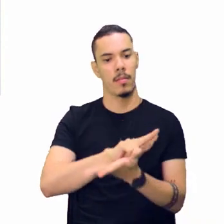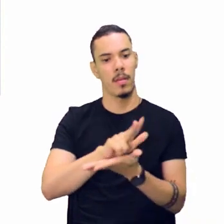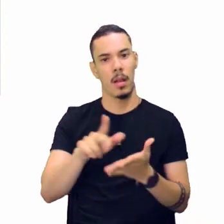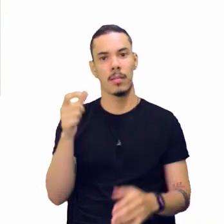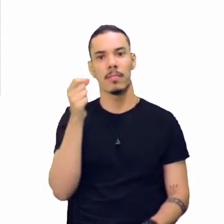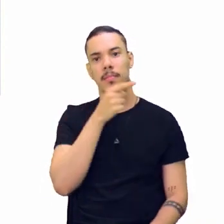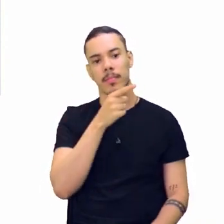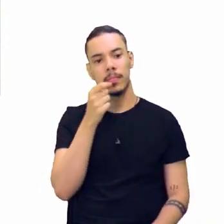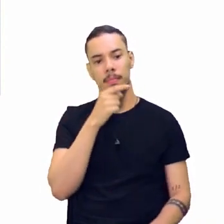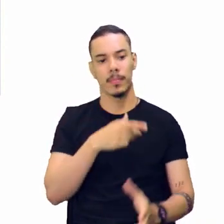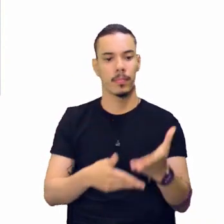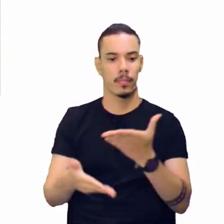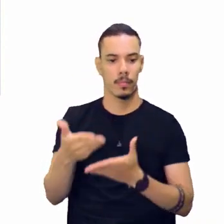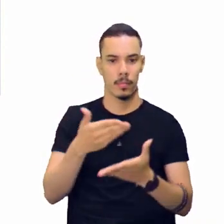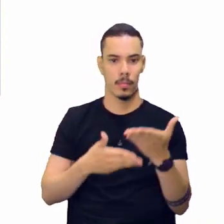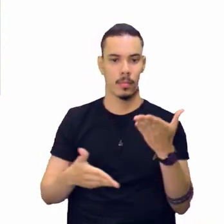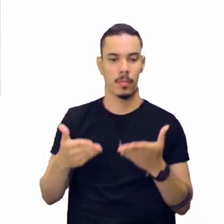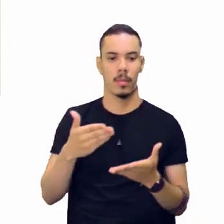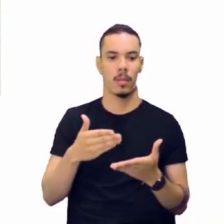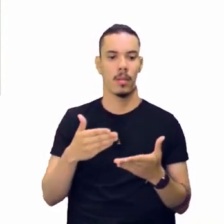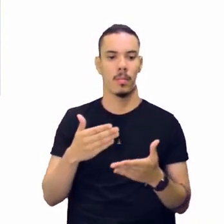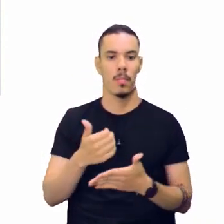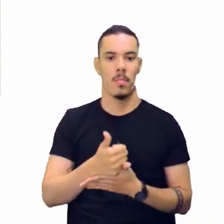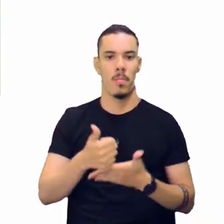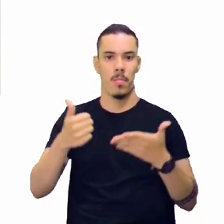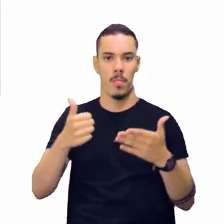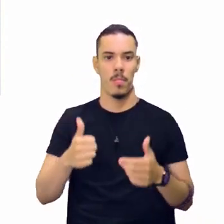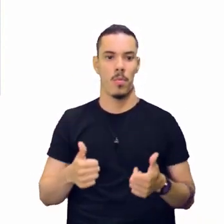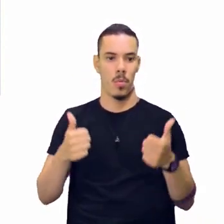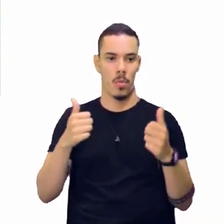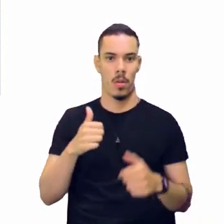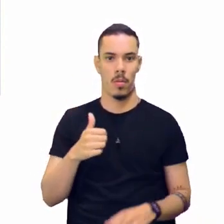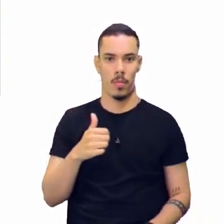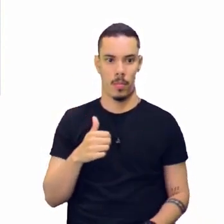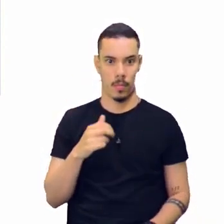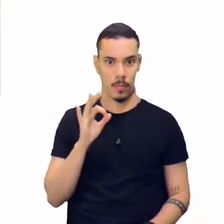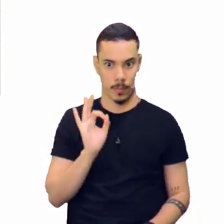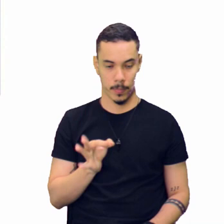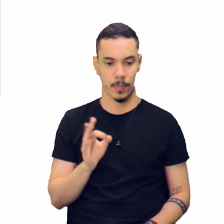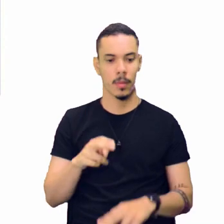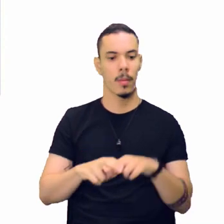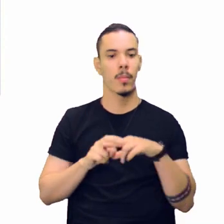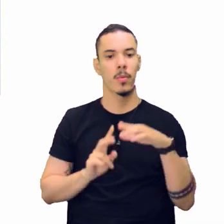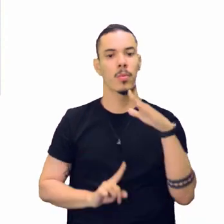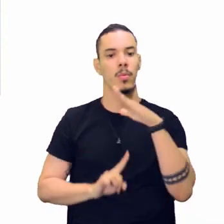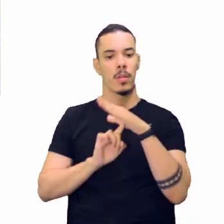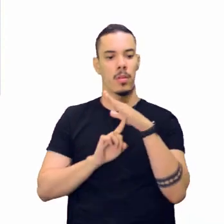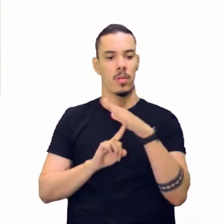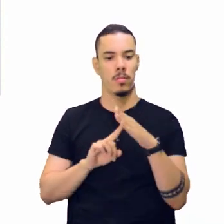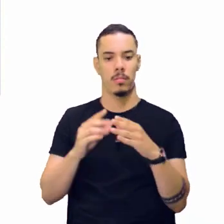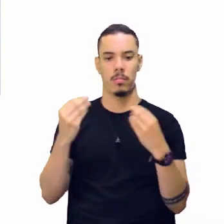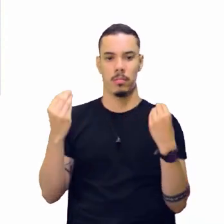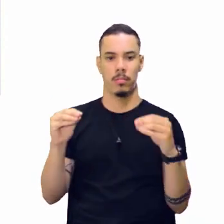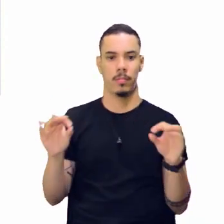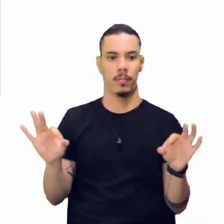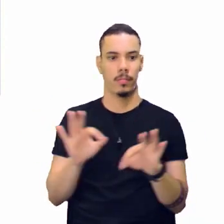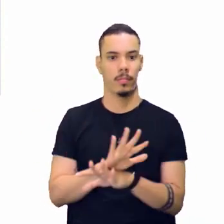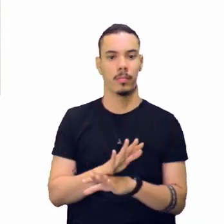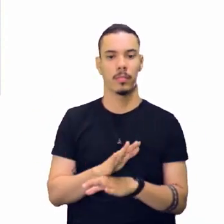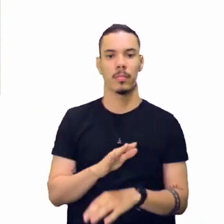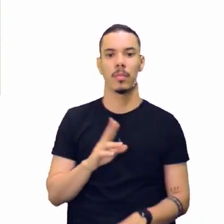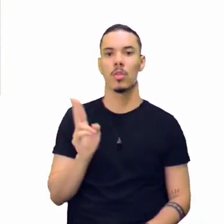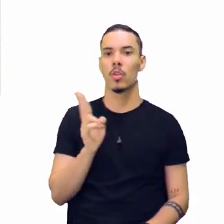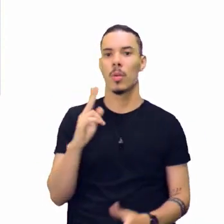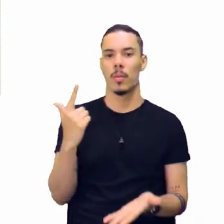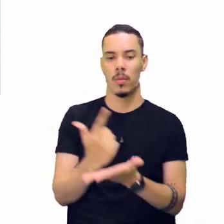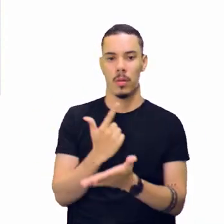sátiras envolvendo a moralidade. Então, a unidade 1 está aqui. Alto